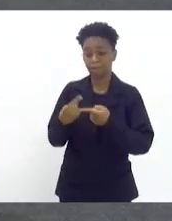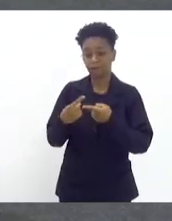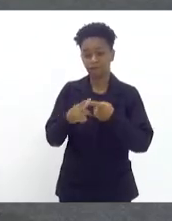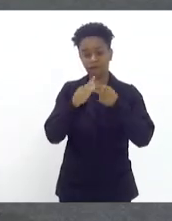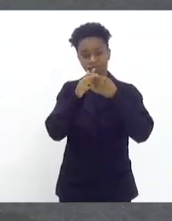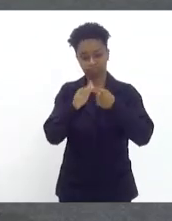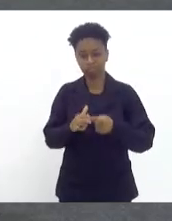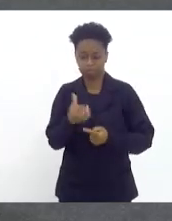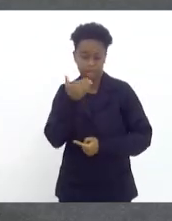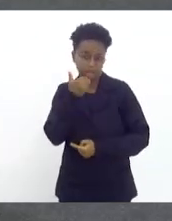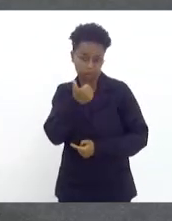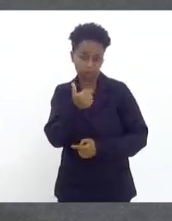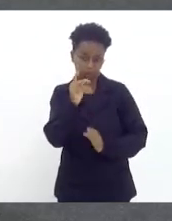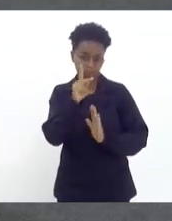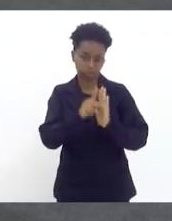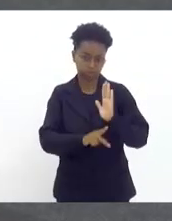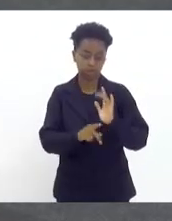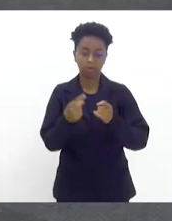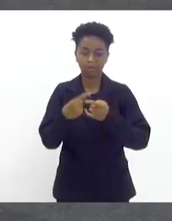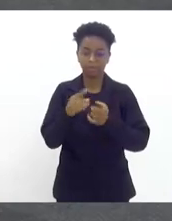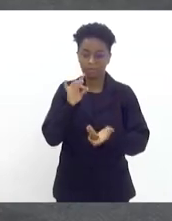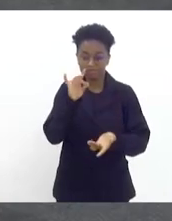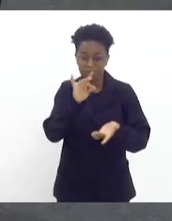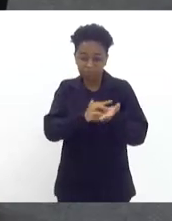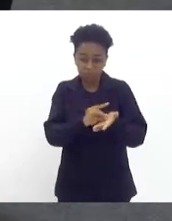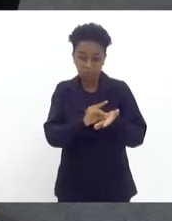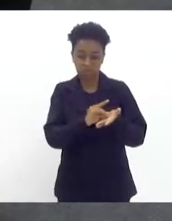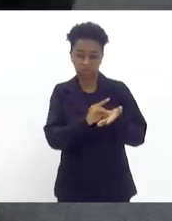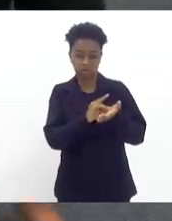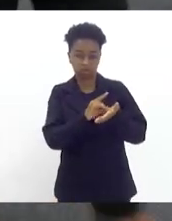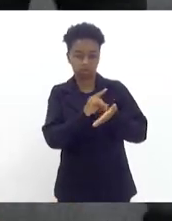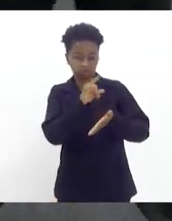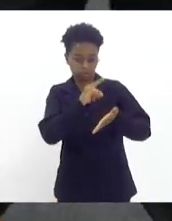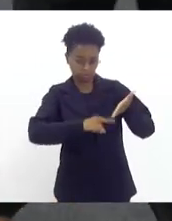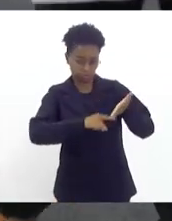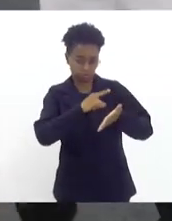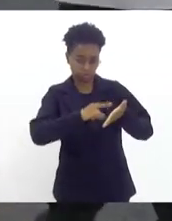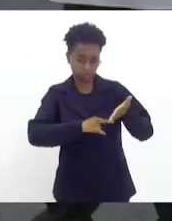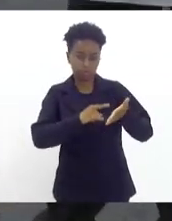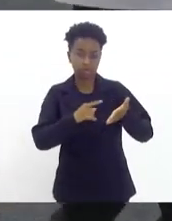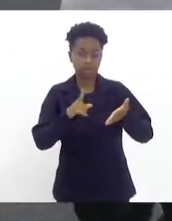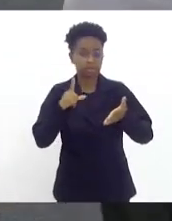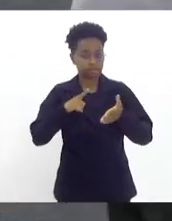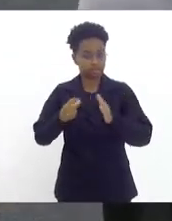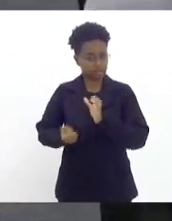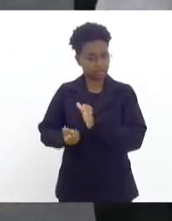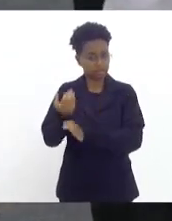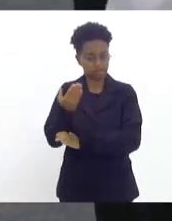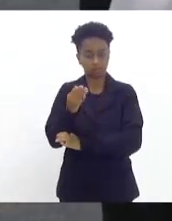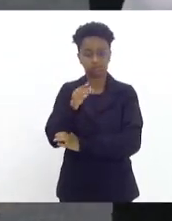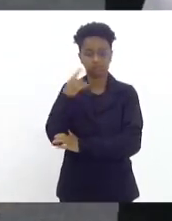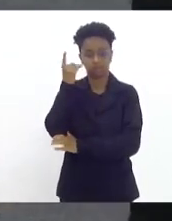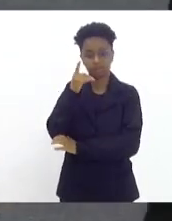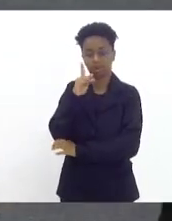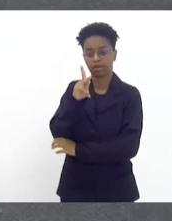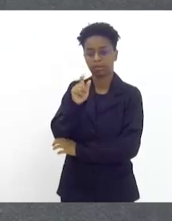esse projeto o projeto original é uma criação do deputado Paulo Melo o Dionísio Lins